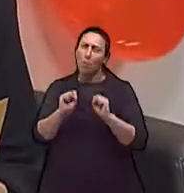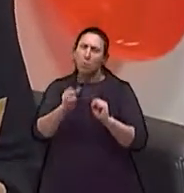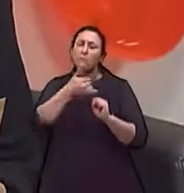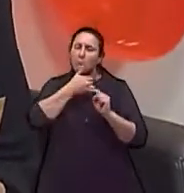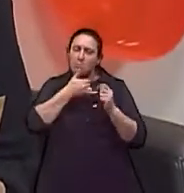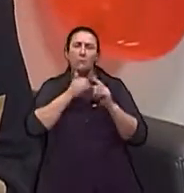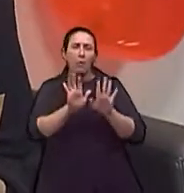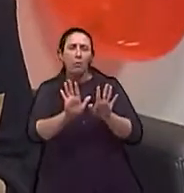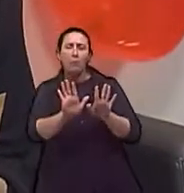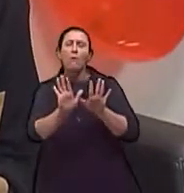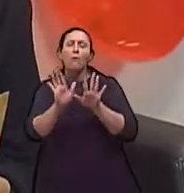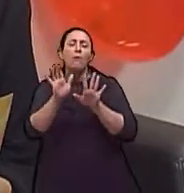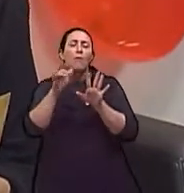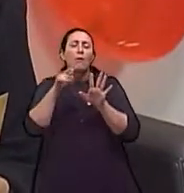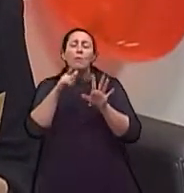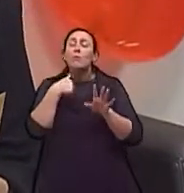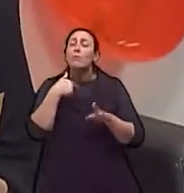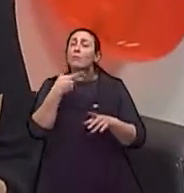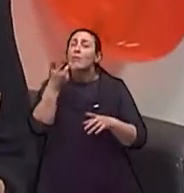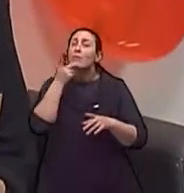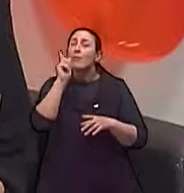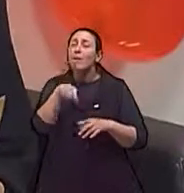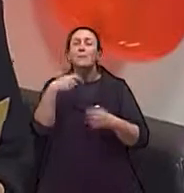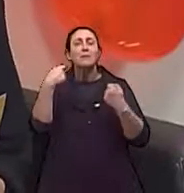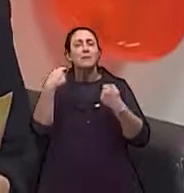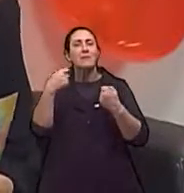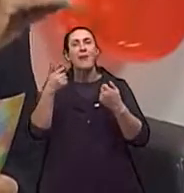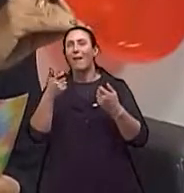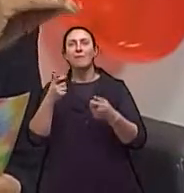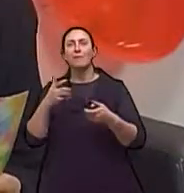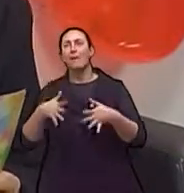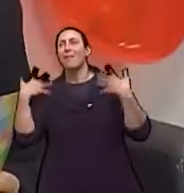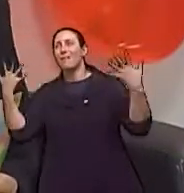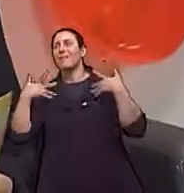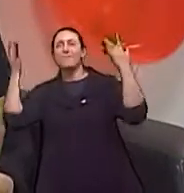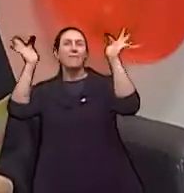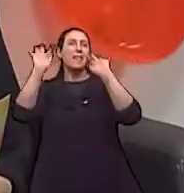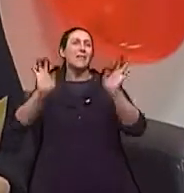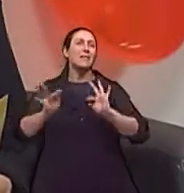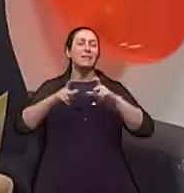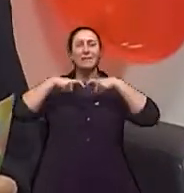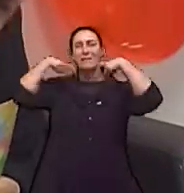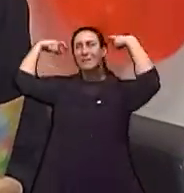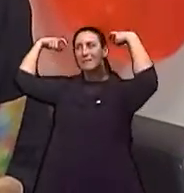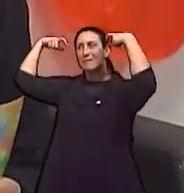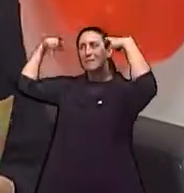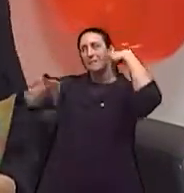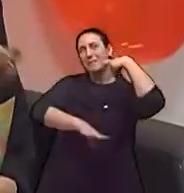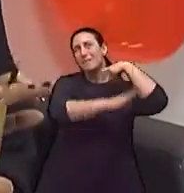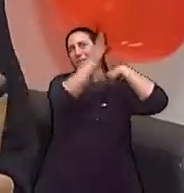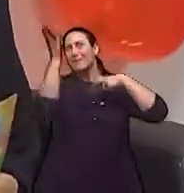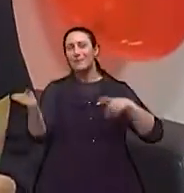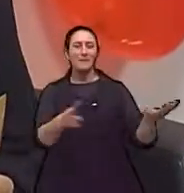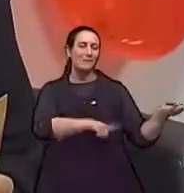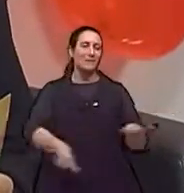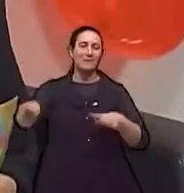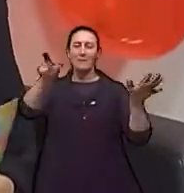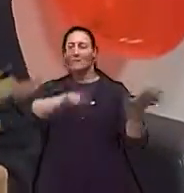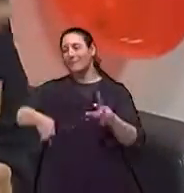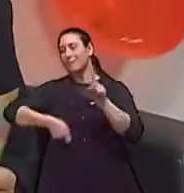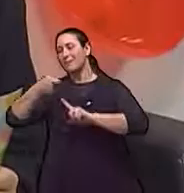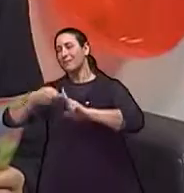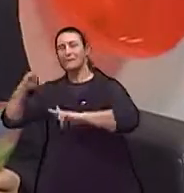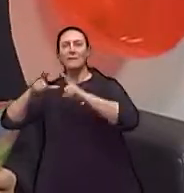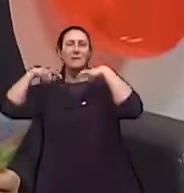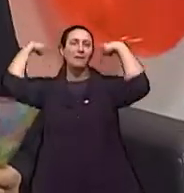tá falando aqui a gente não tá falando de que tem que ser alegre desde o que acorda até que dorme todos os dias da semana todos os meses do